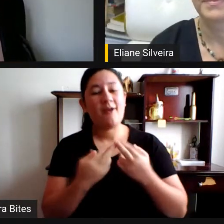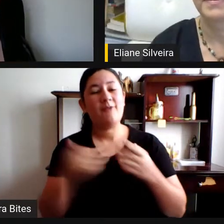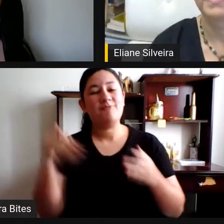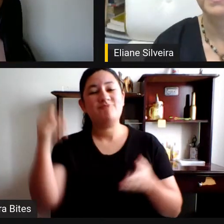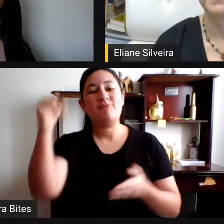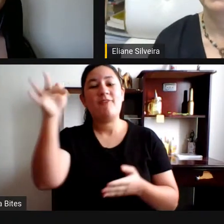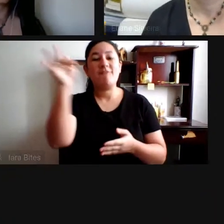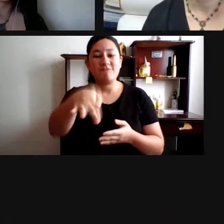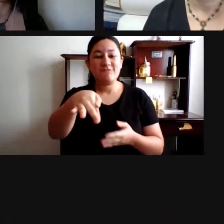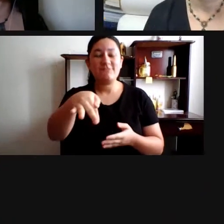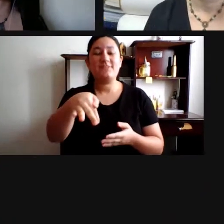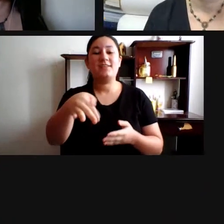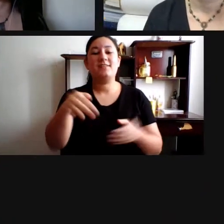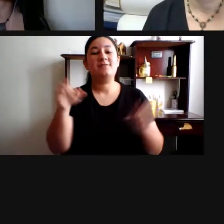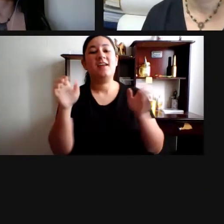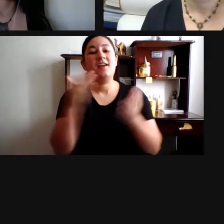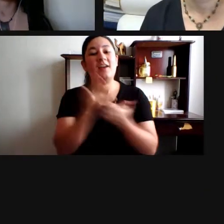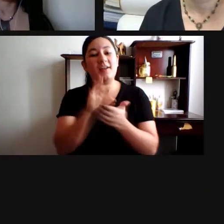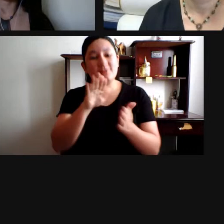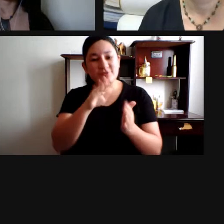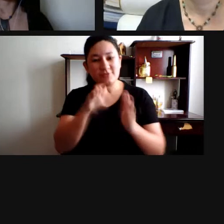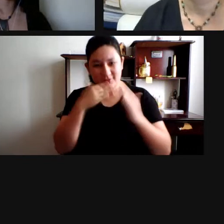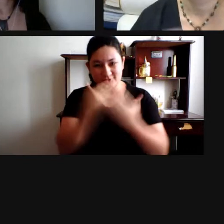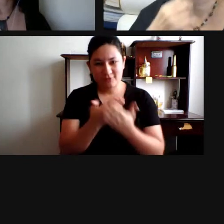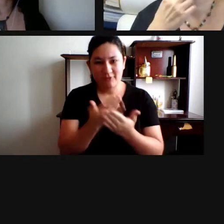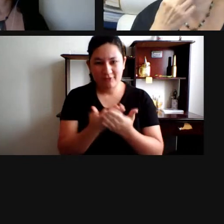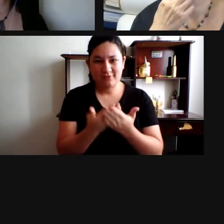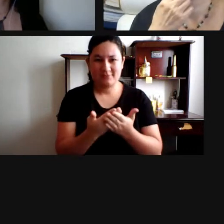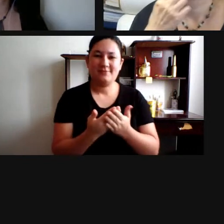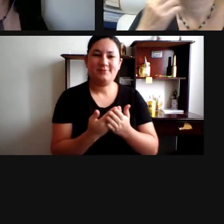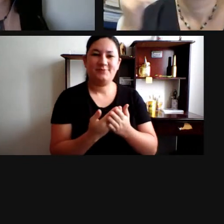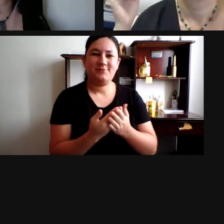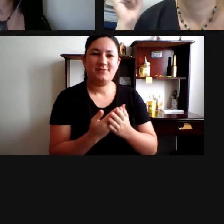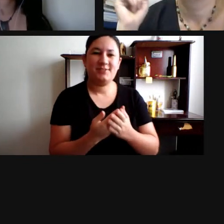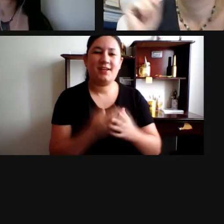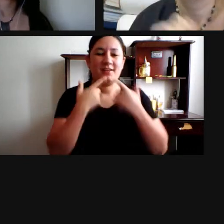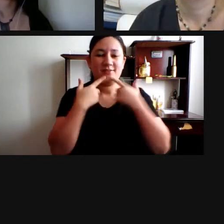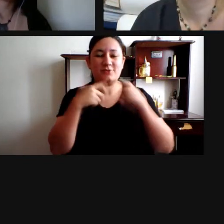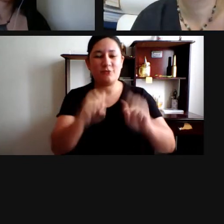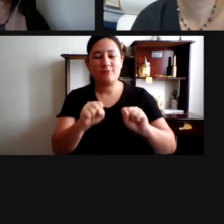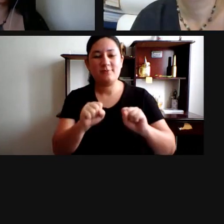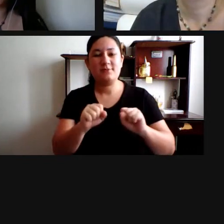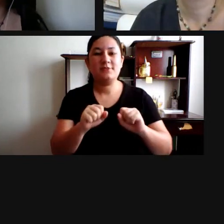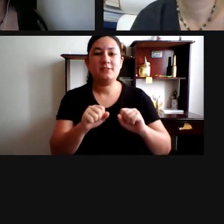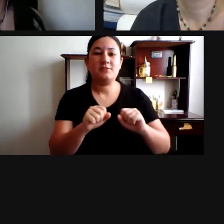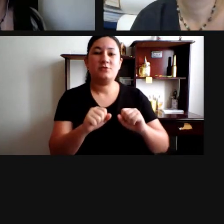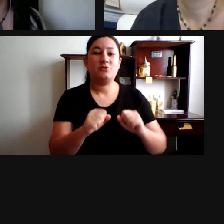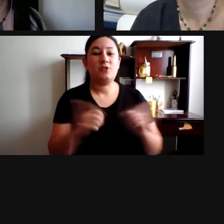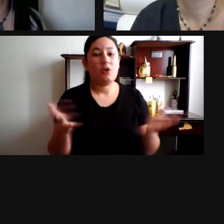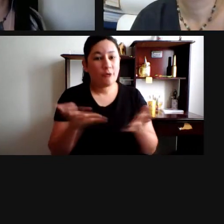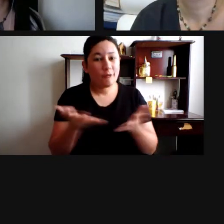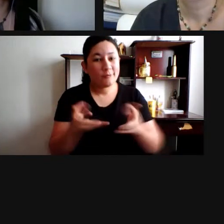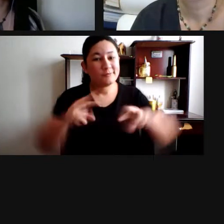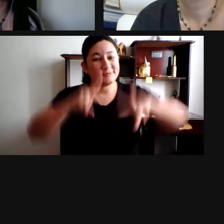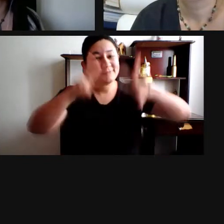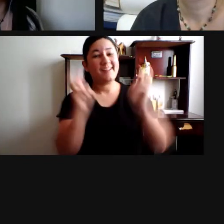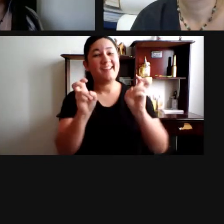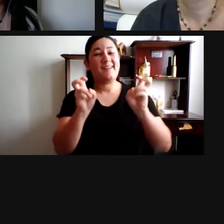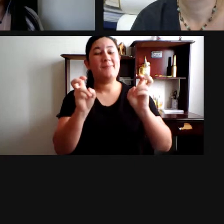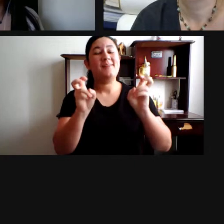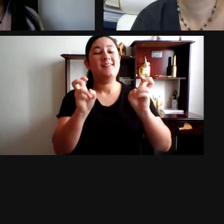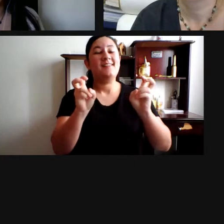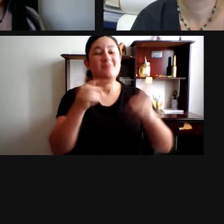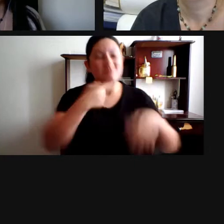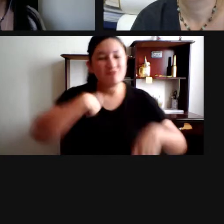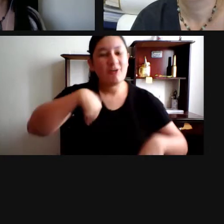estudos linguísticos, Evel. A conferência de hoje tem como tema principal questões sobre linguística